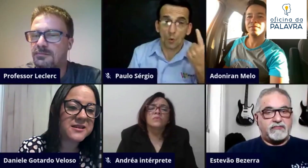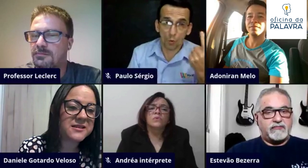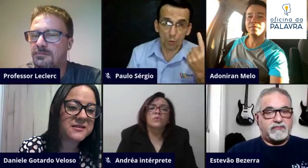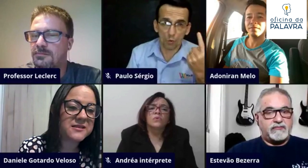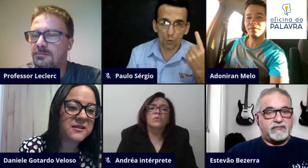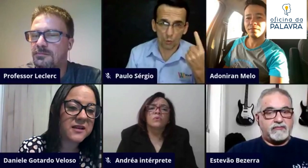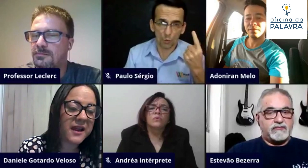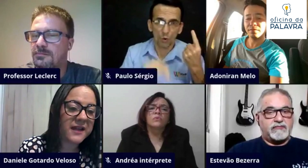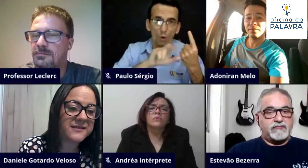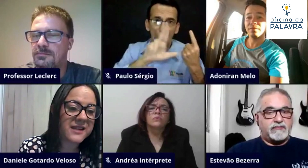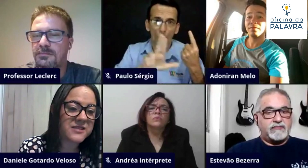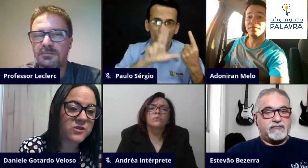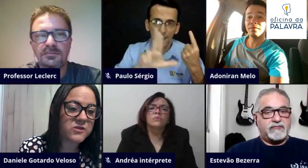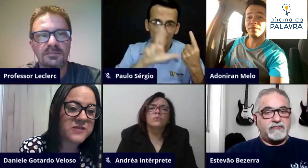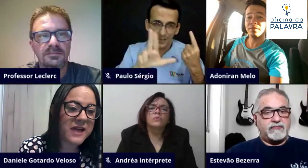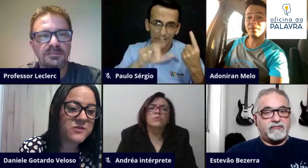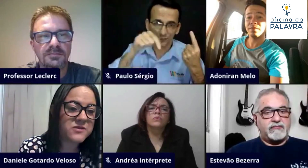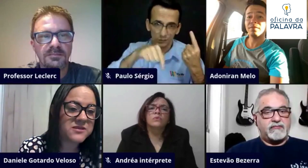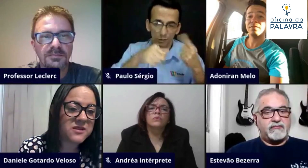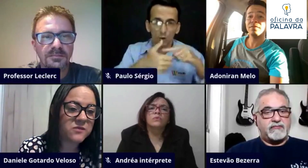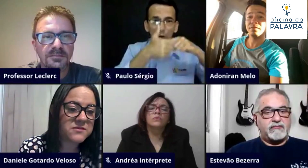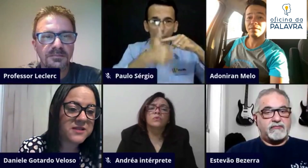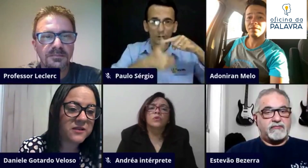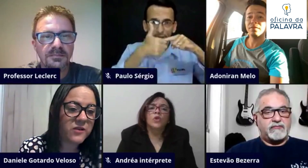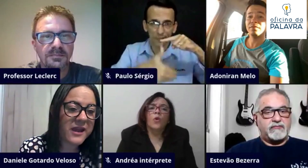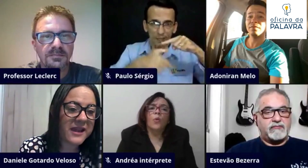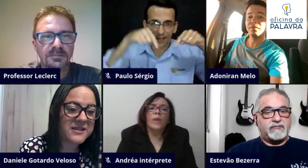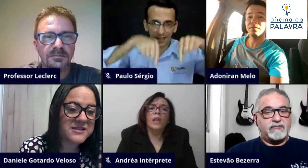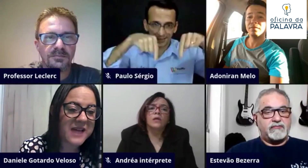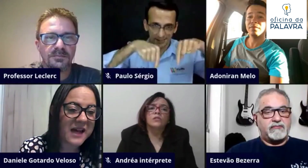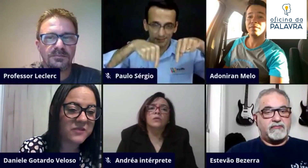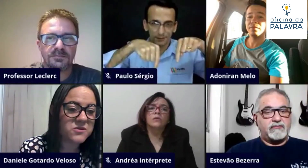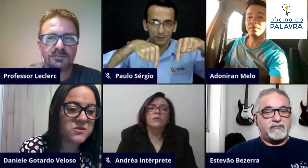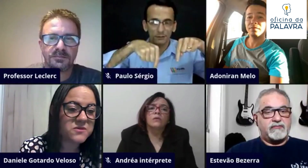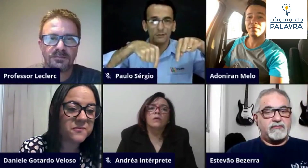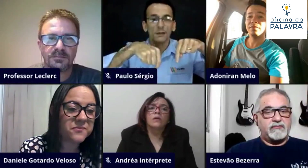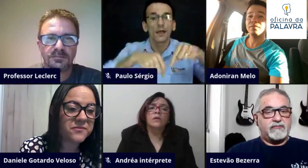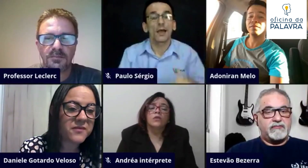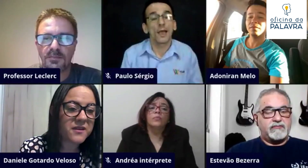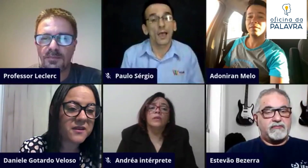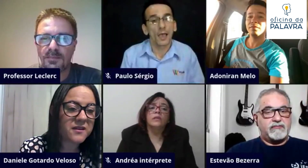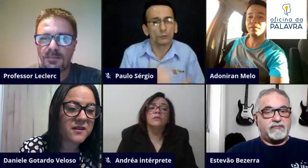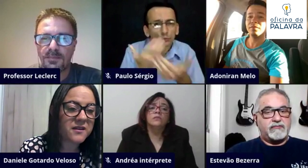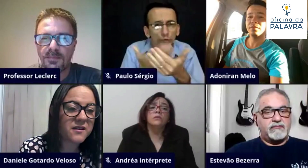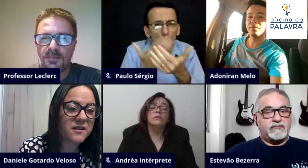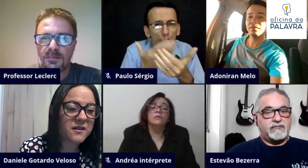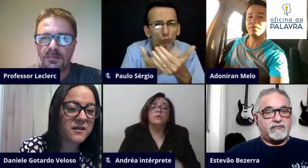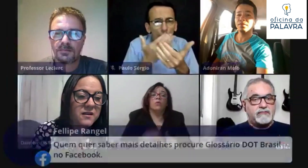Mas 3 glossários estão sendo realizados